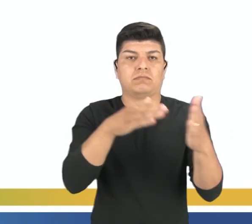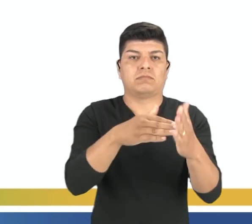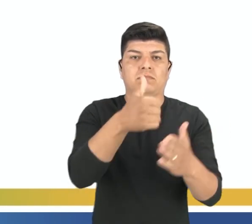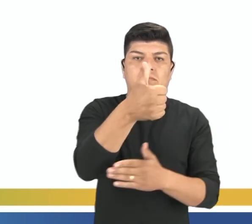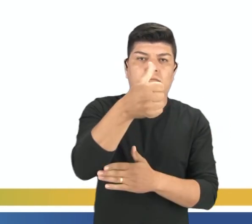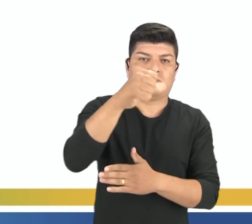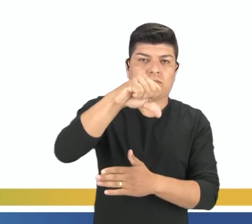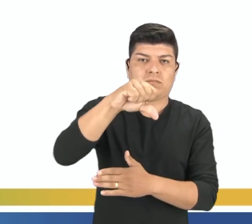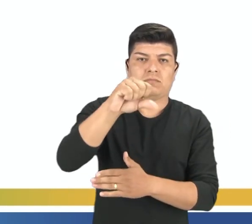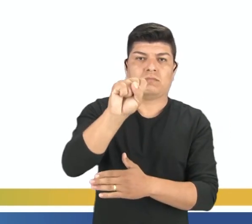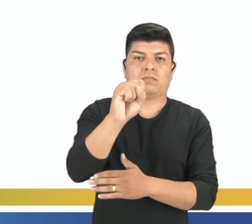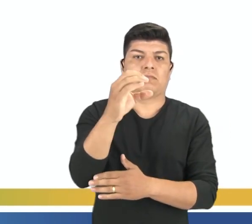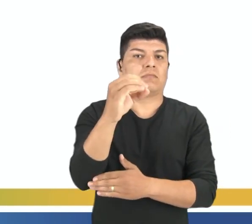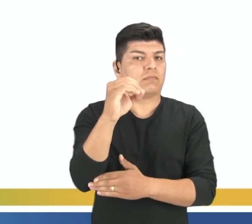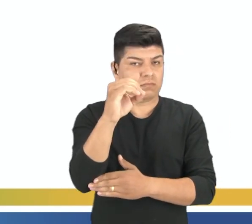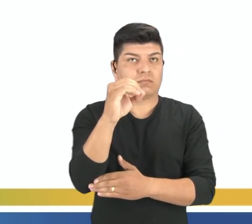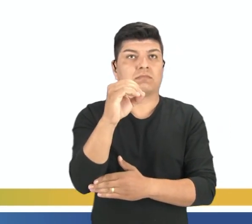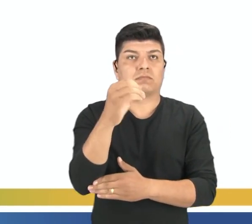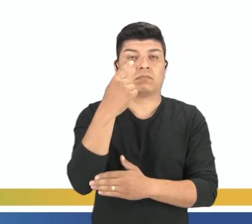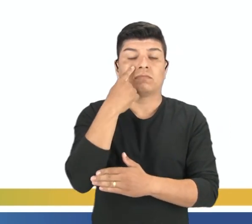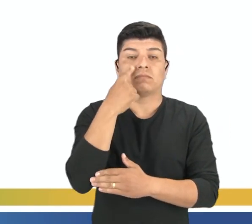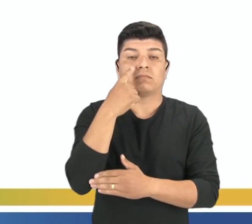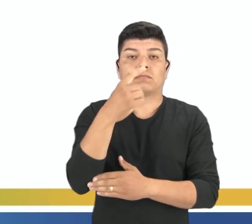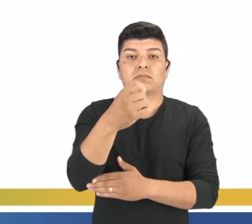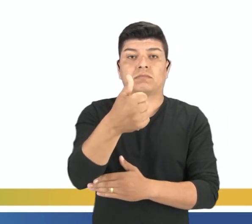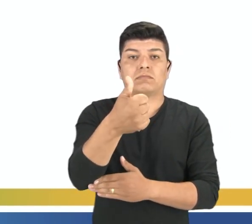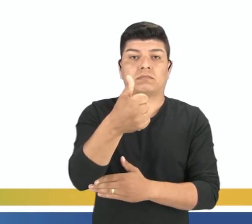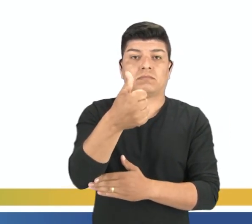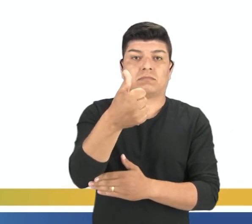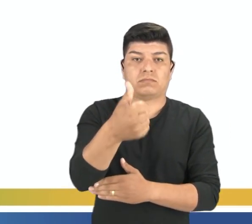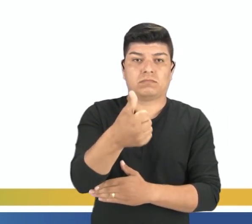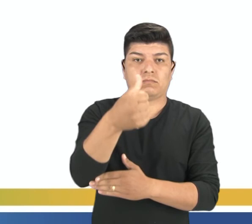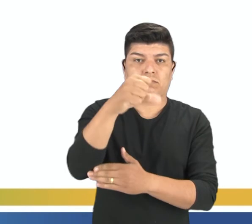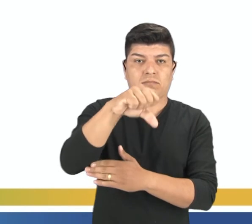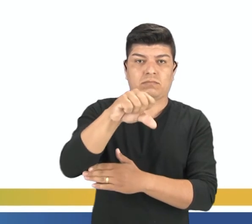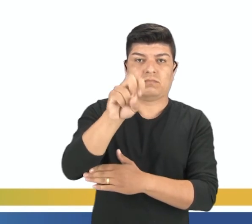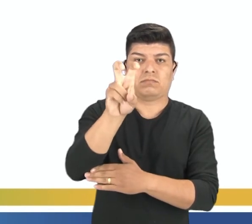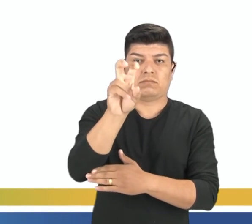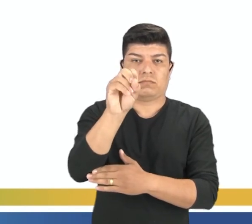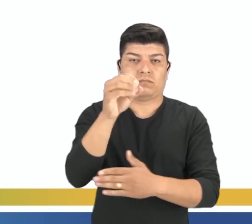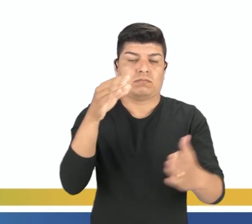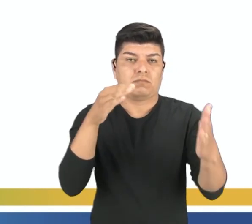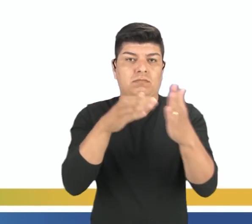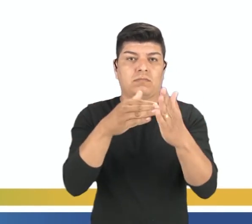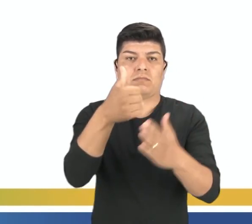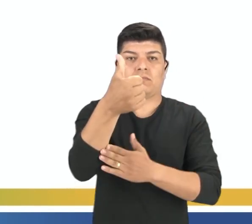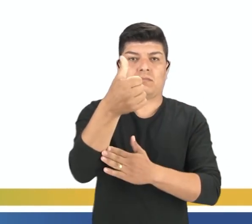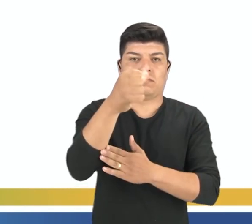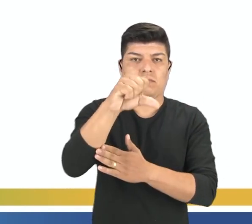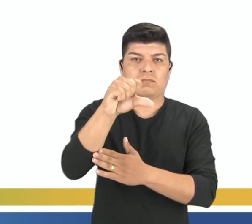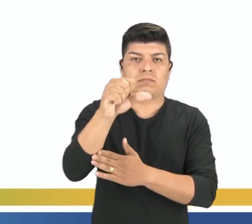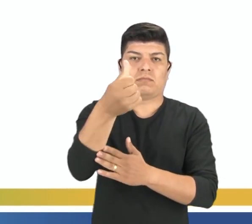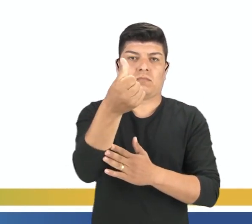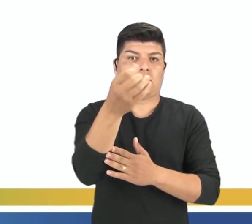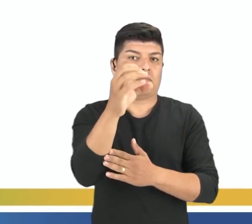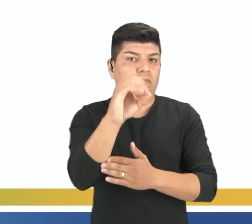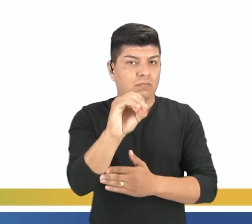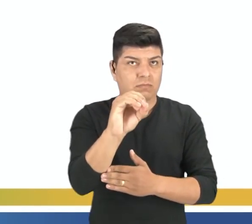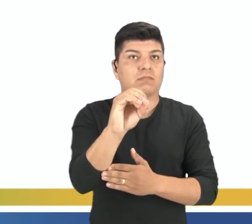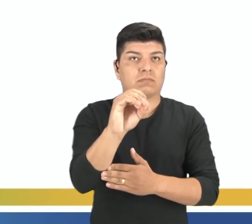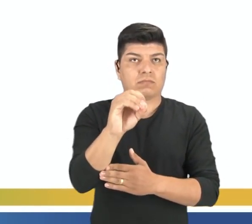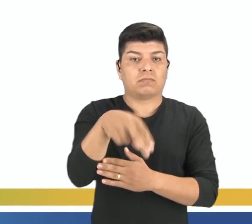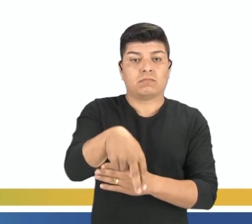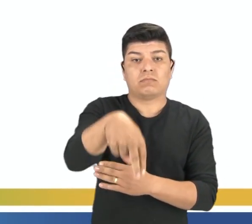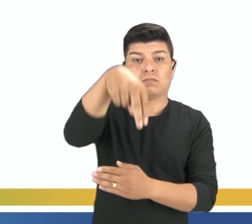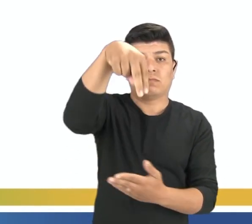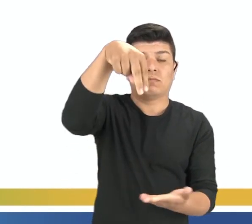1980. Observe que de 1950 e 1960, a região Nordeste era a região de